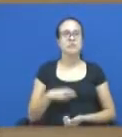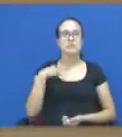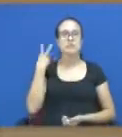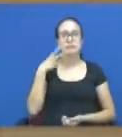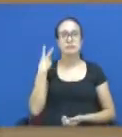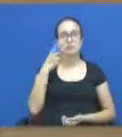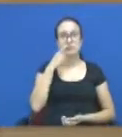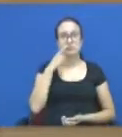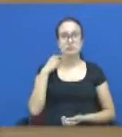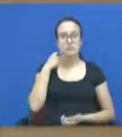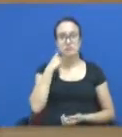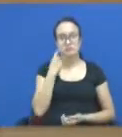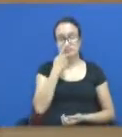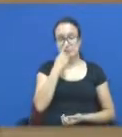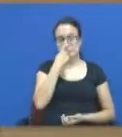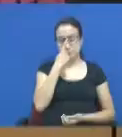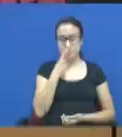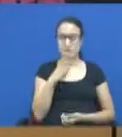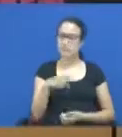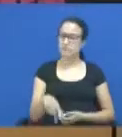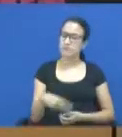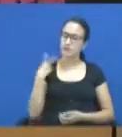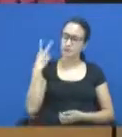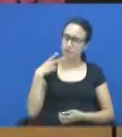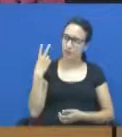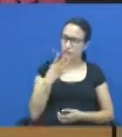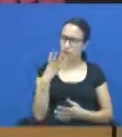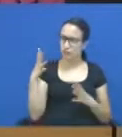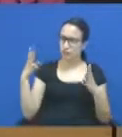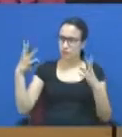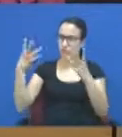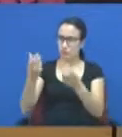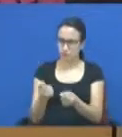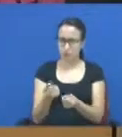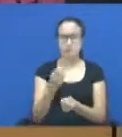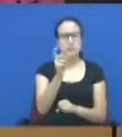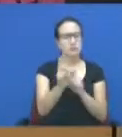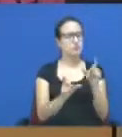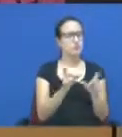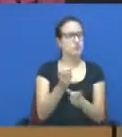Senhores vereadores, senhoras vereadoras, público presente,